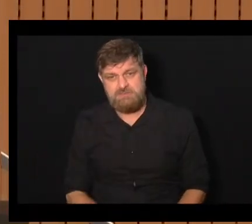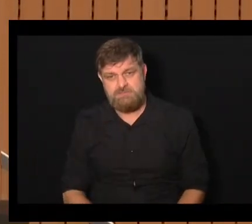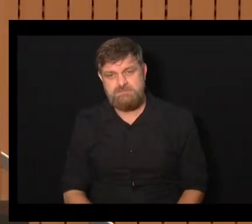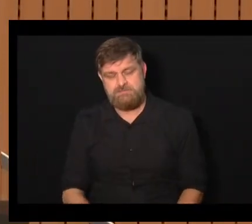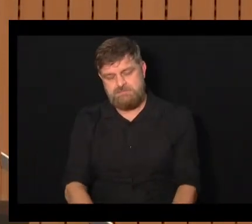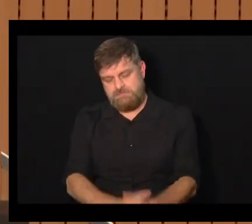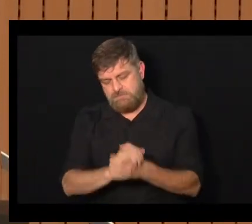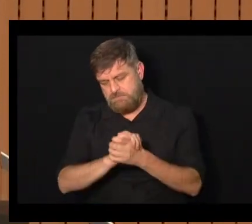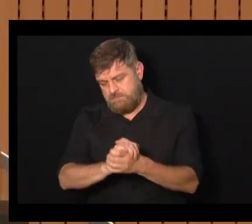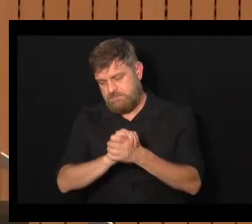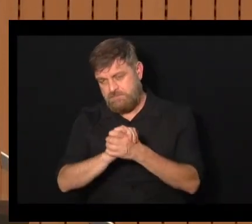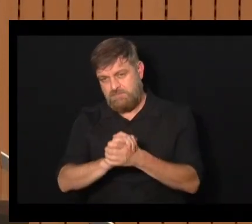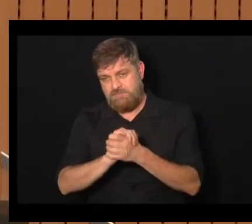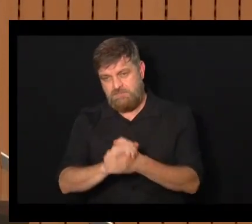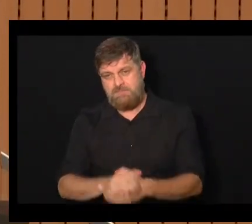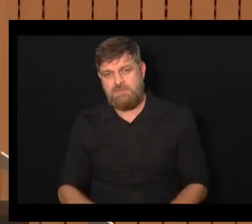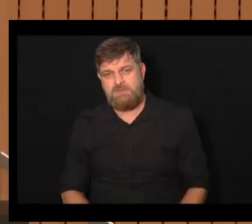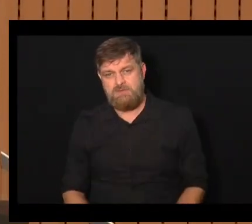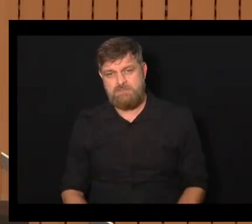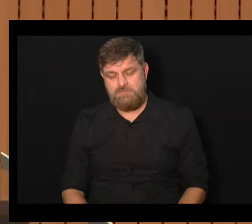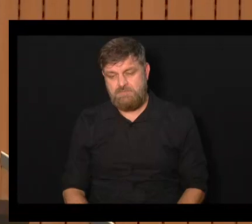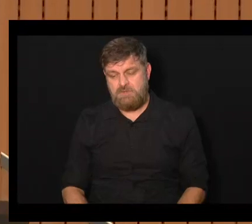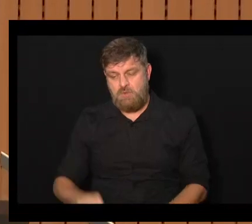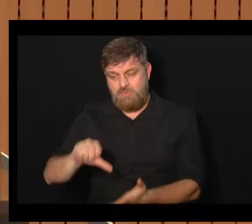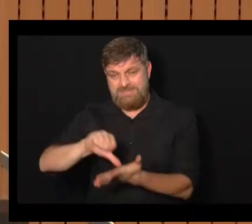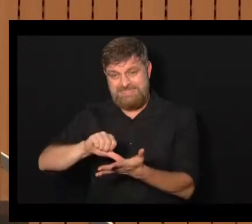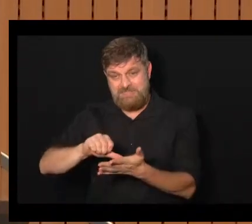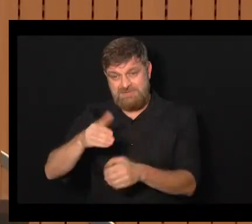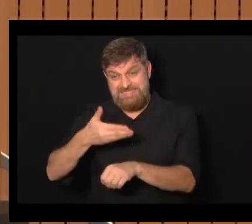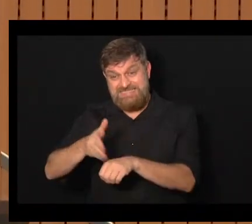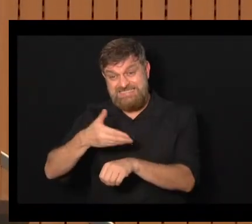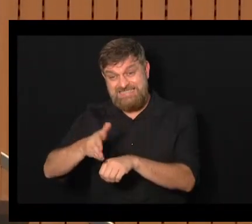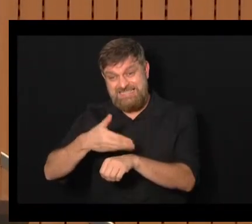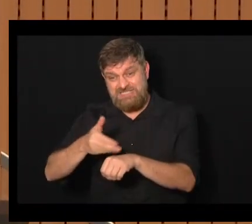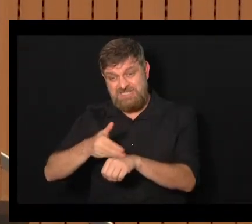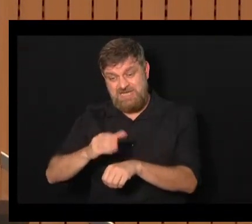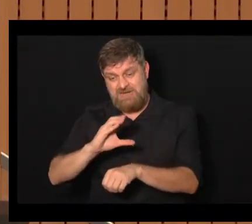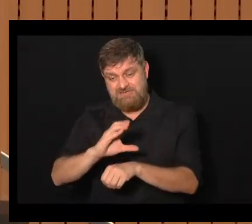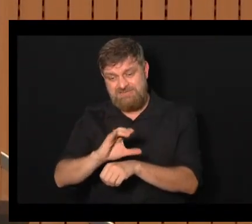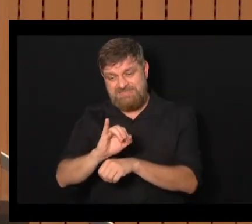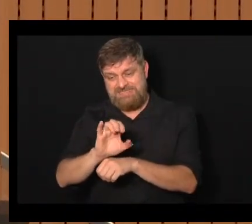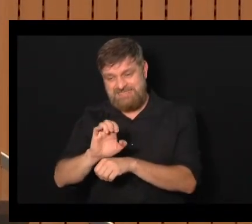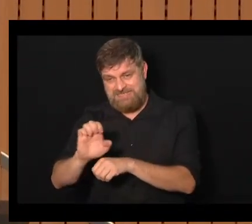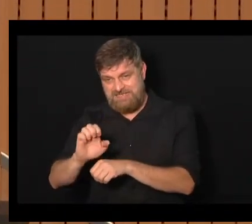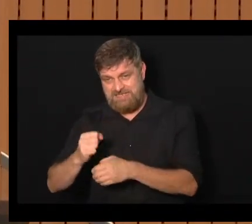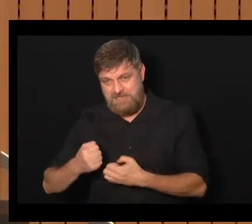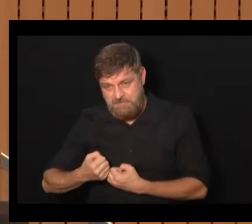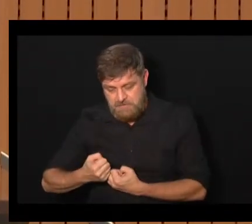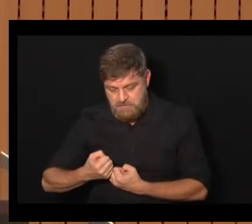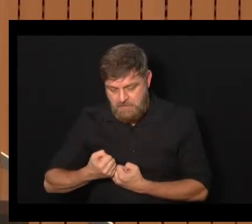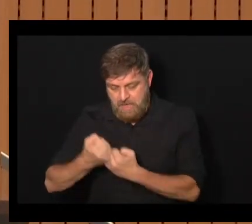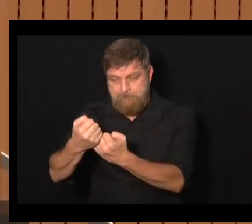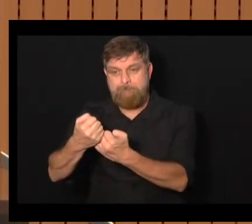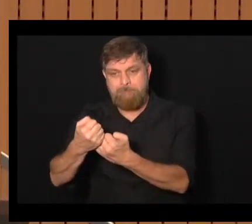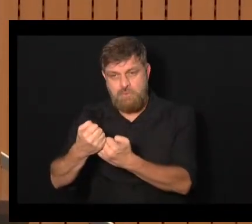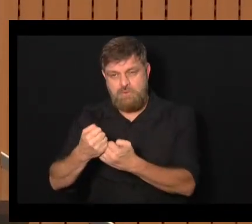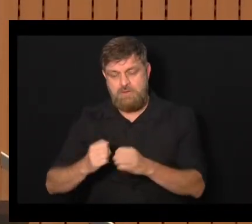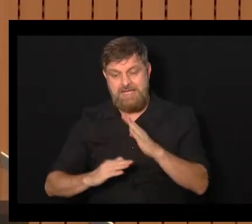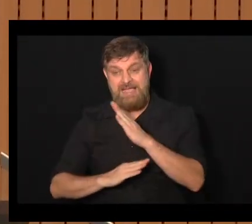Parabenizo também, agradeço à CIEE pelo apoio que tem dado a esta casa e por toda a parceria.